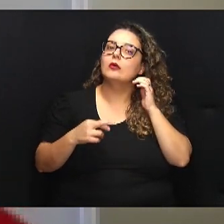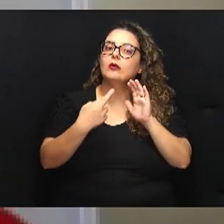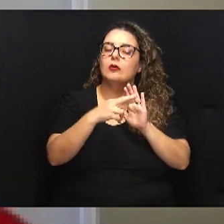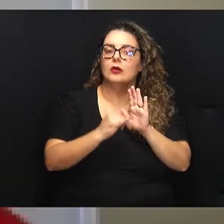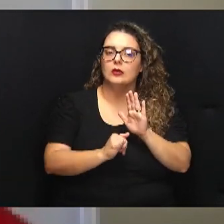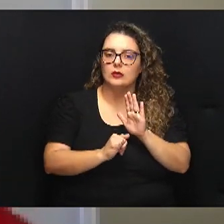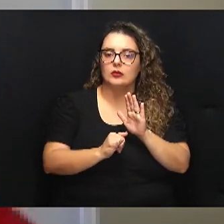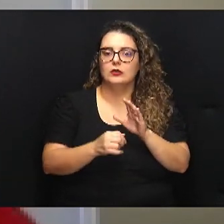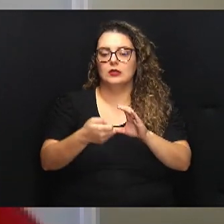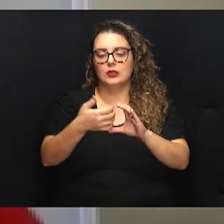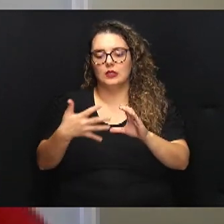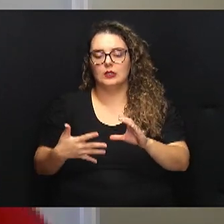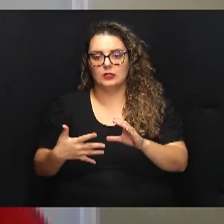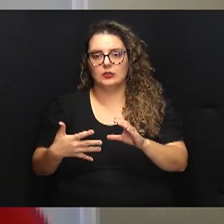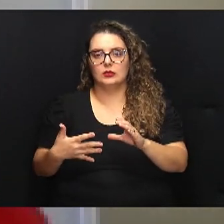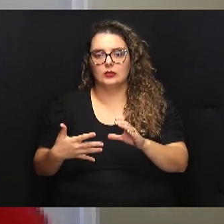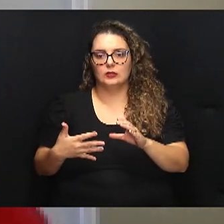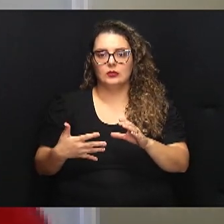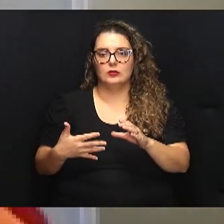os empreendimentos.